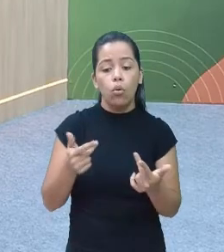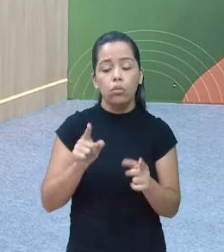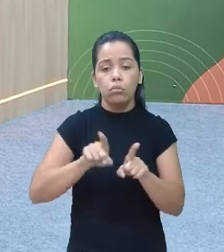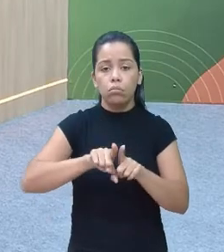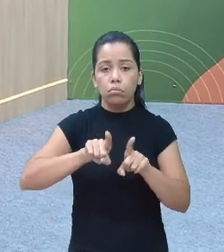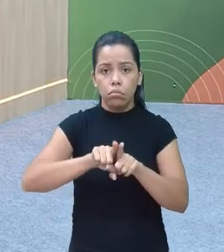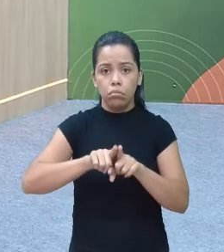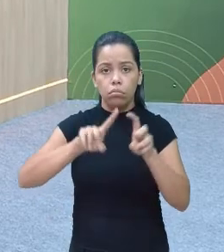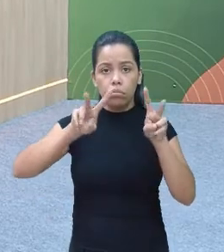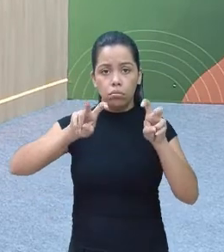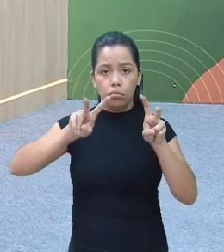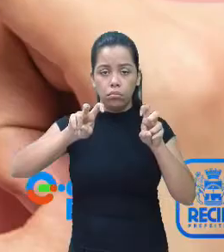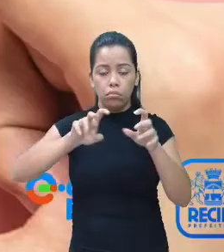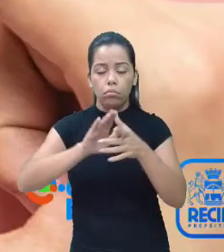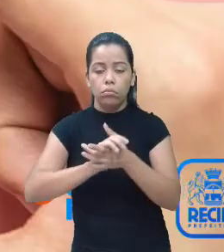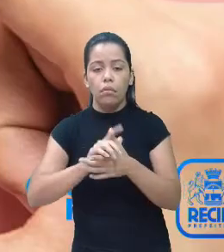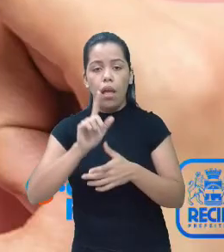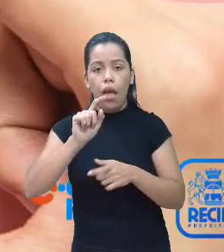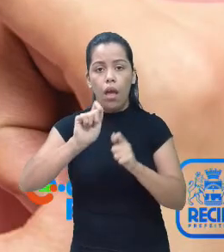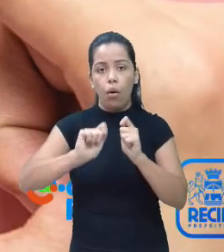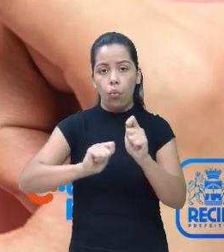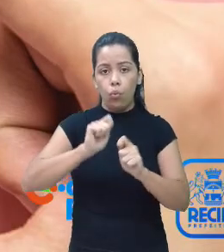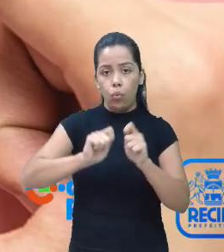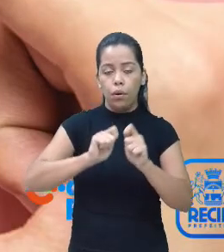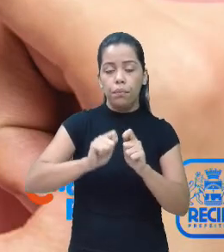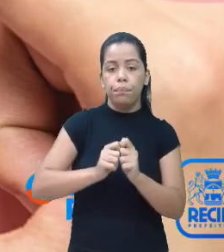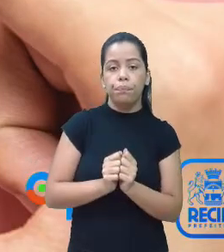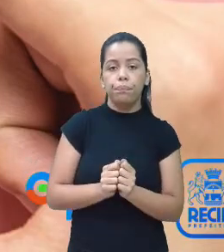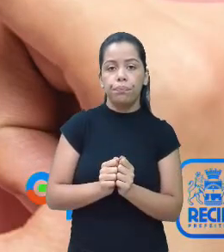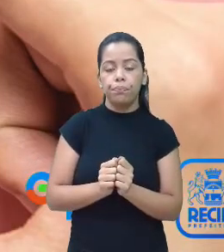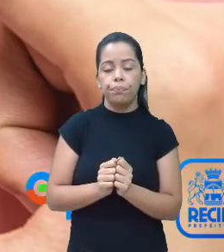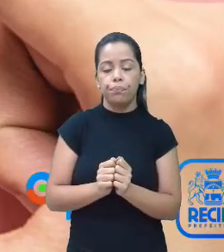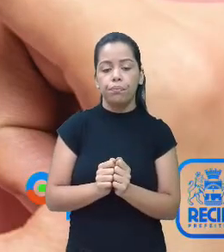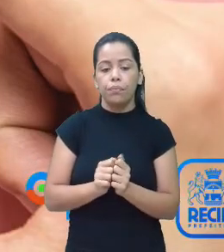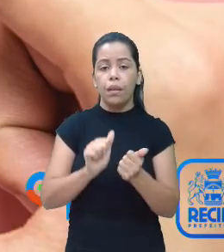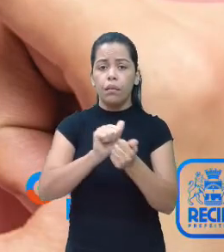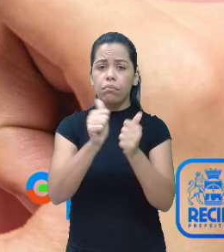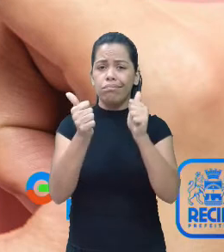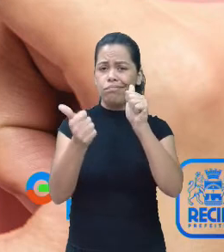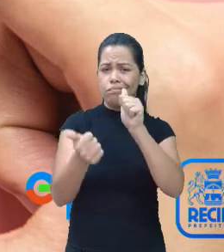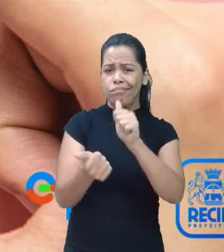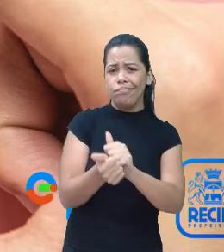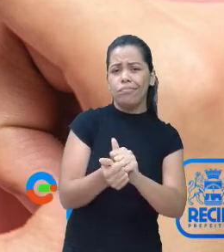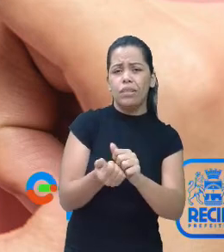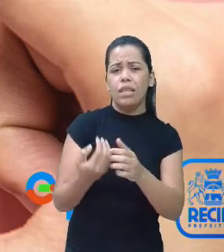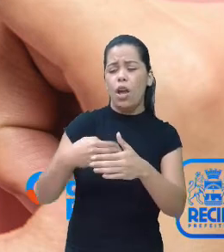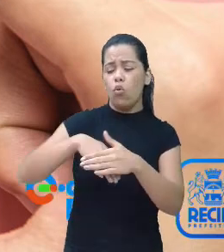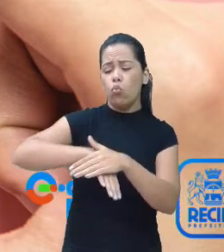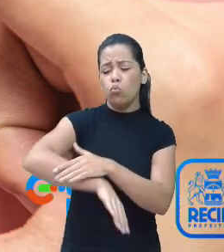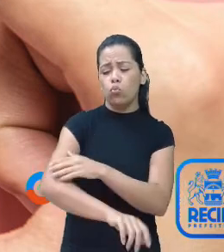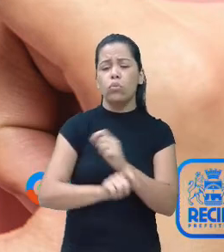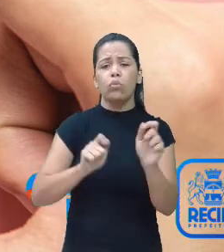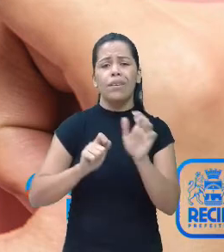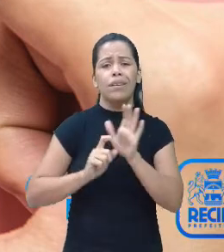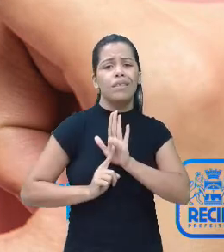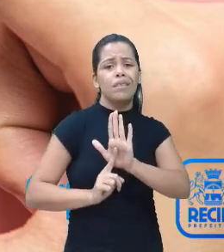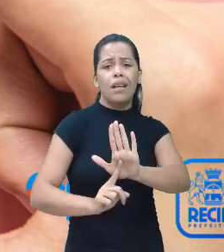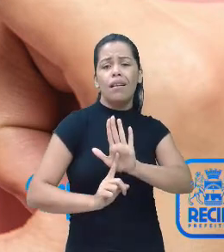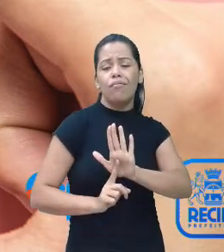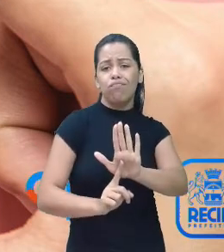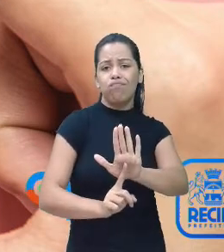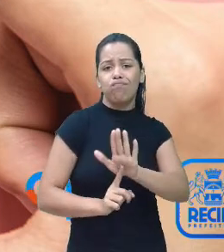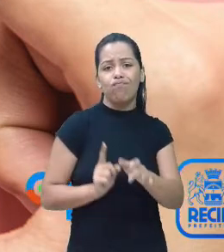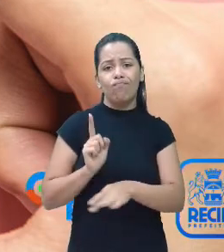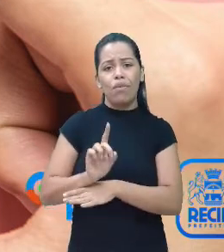precisa é se adaptar e se acostumar com a exposição midiática, afinal ele está ali nas redes sociais o